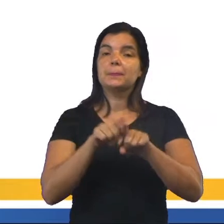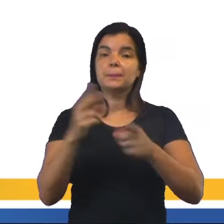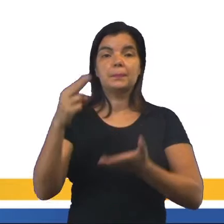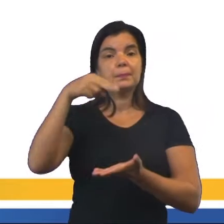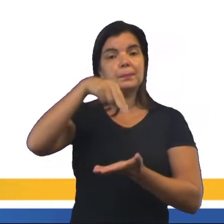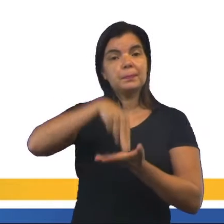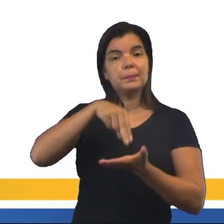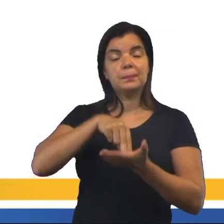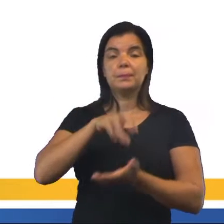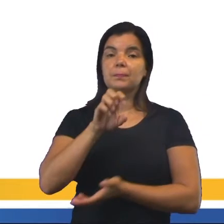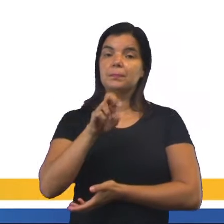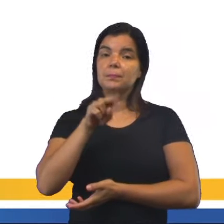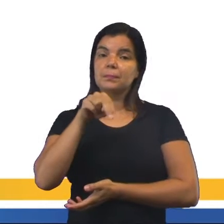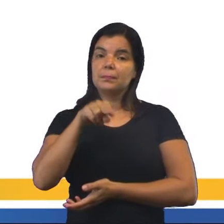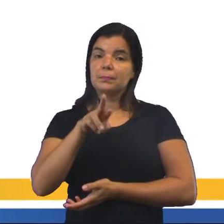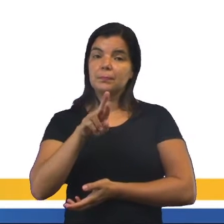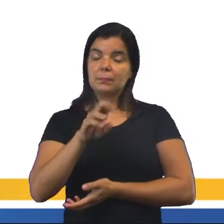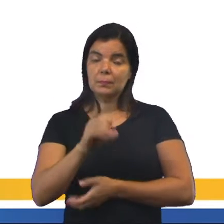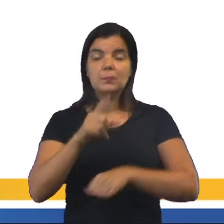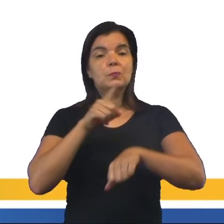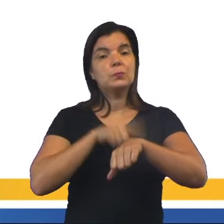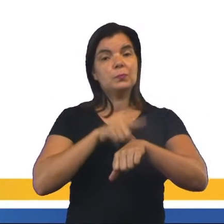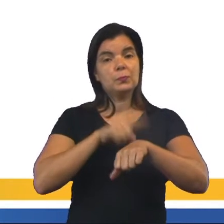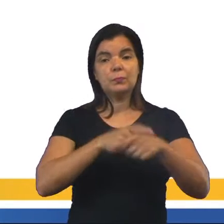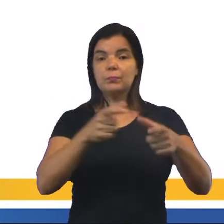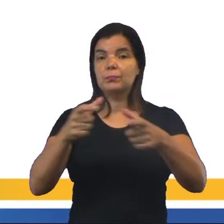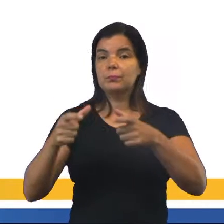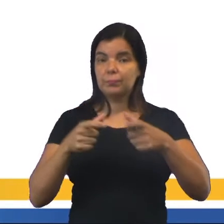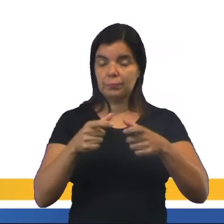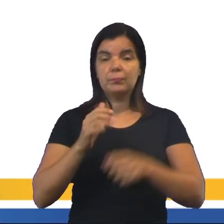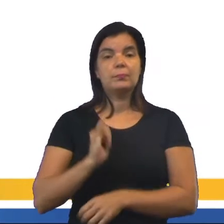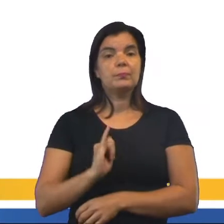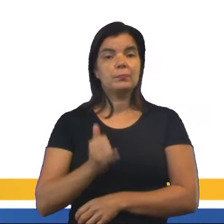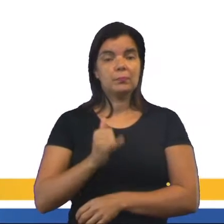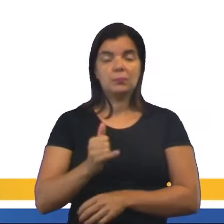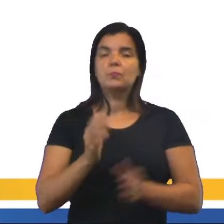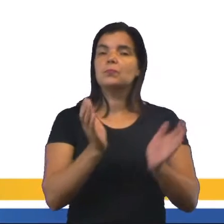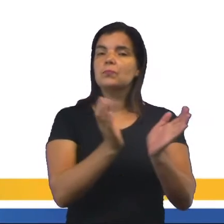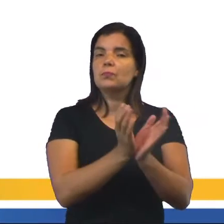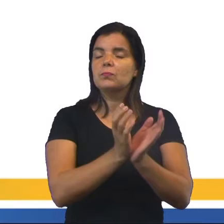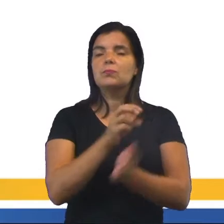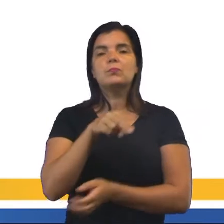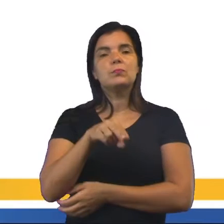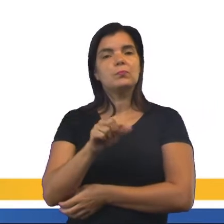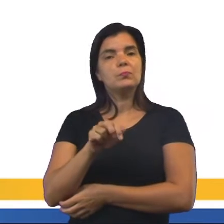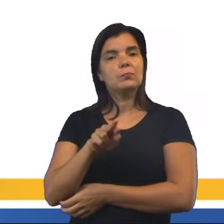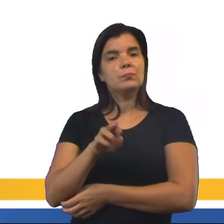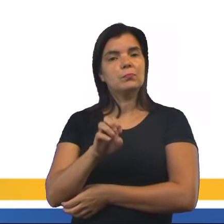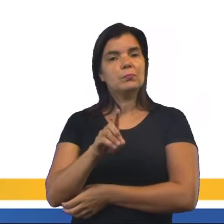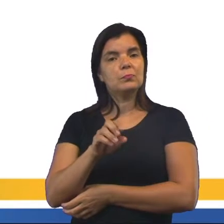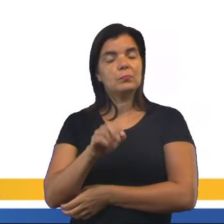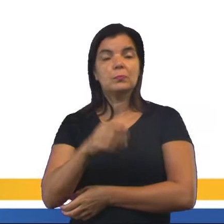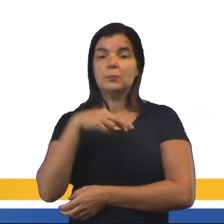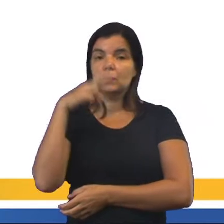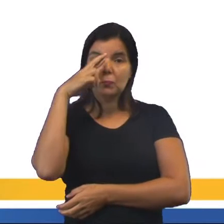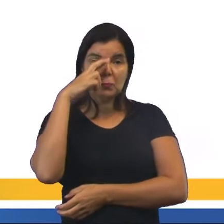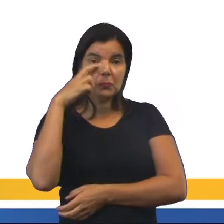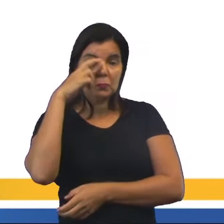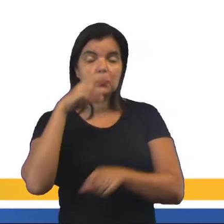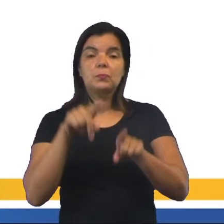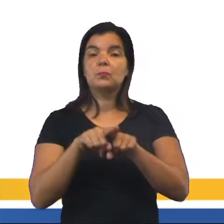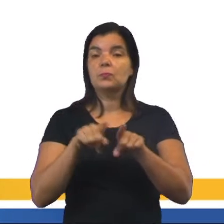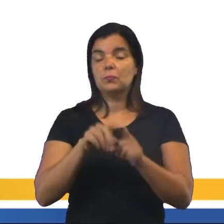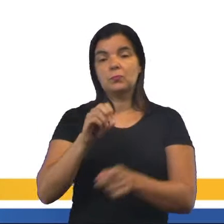Personagens, enredo, tempo, espaço e narrador. Então vejam as subdivisões, o narrador, personagem, observador,